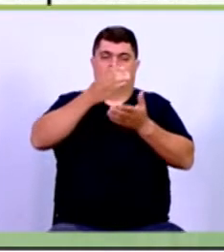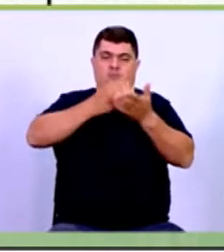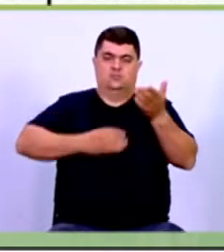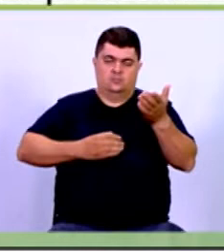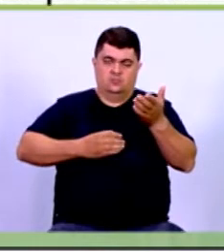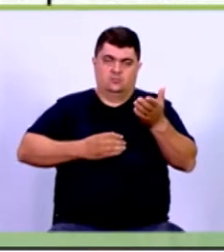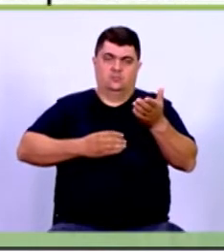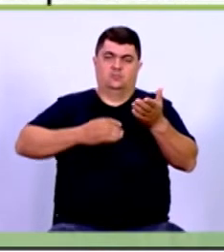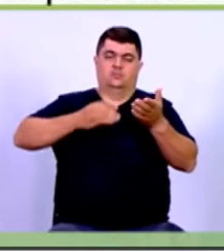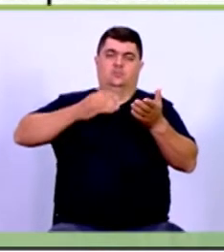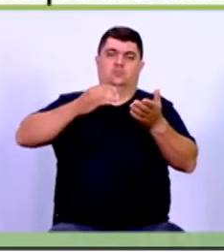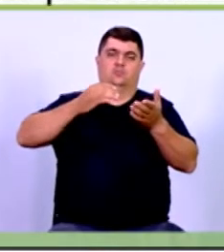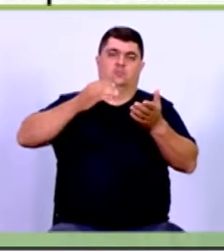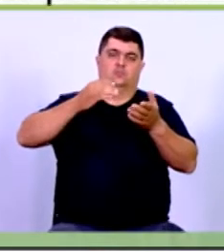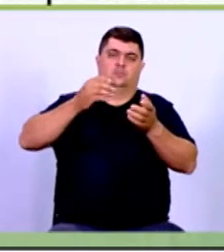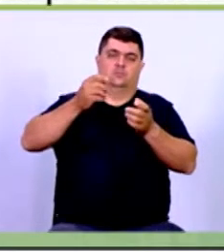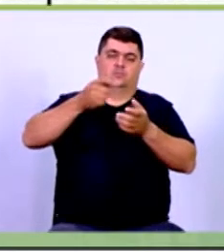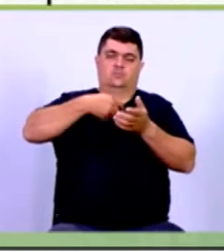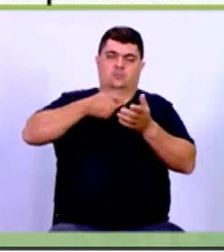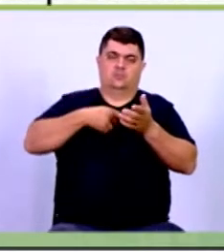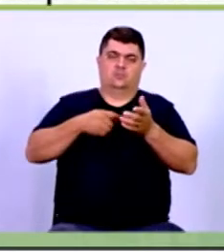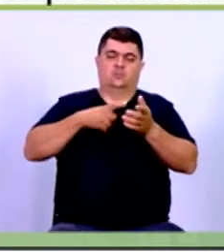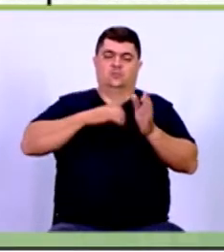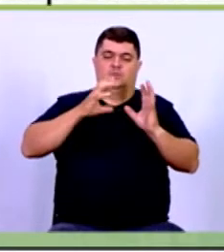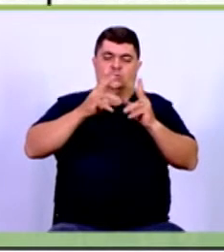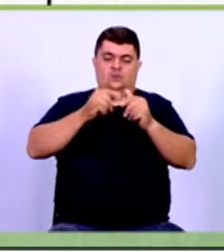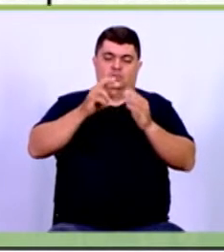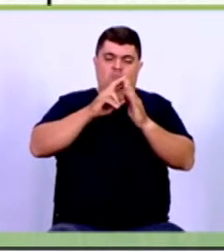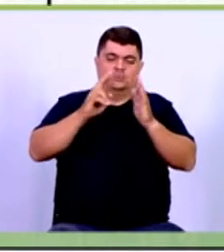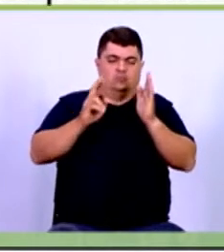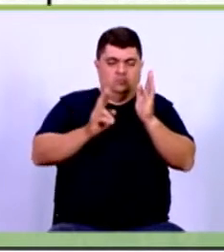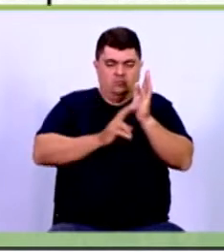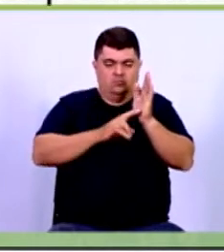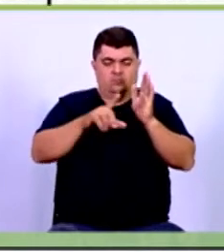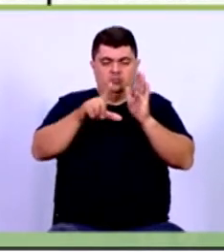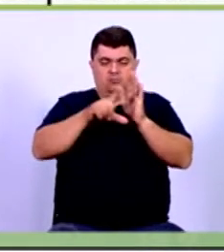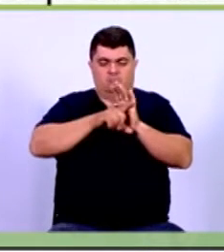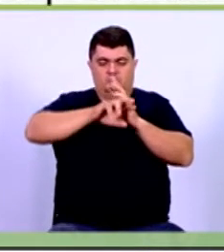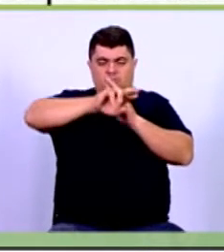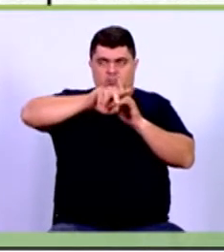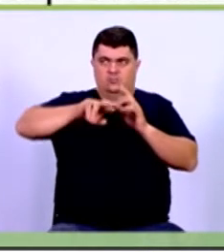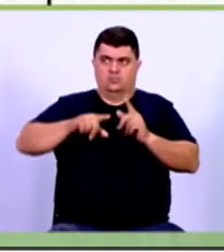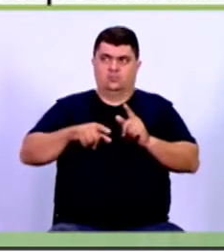de compromisso, né, com todas as cláusulas que regem o estágio,